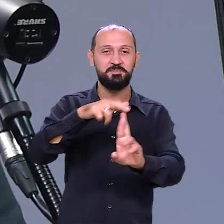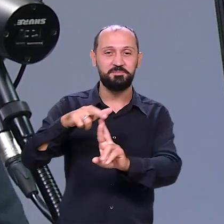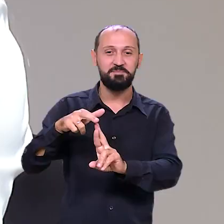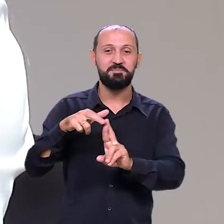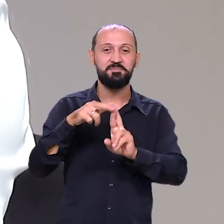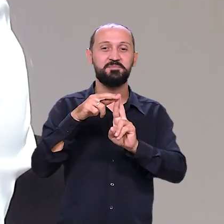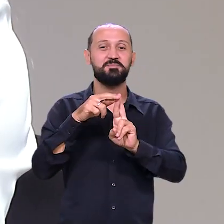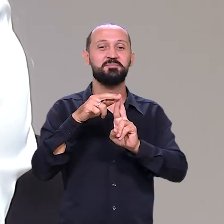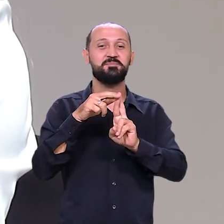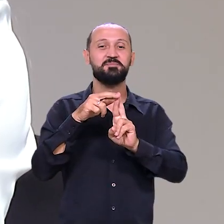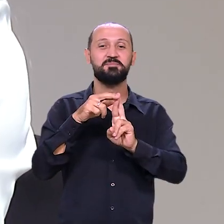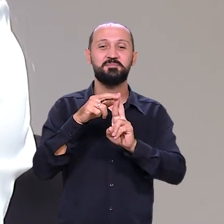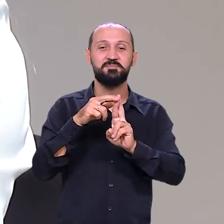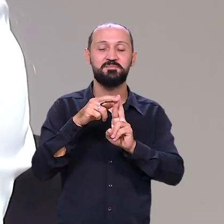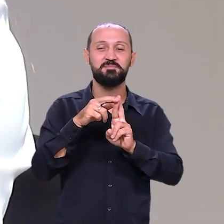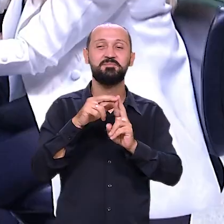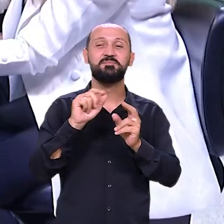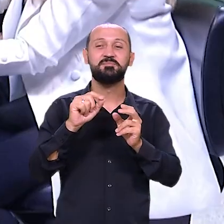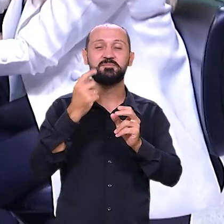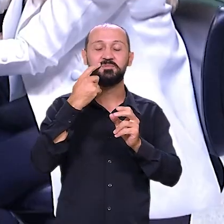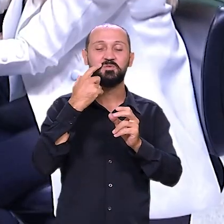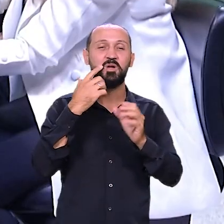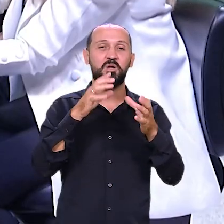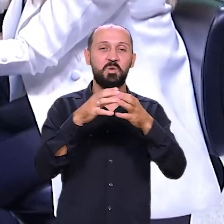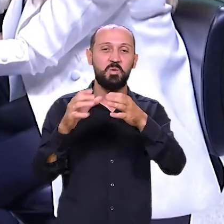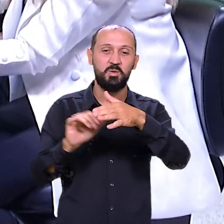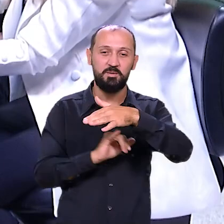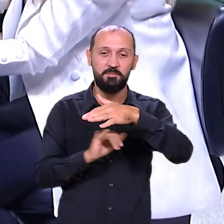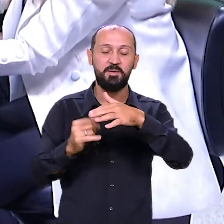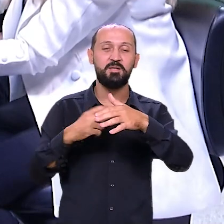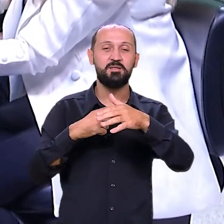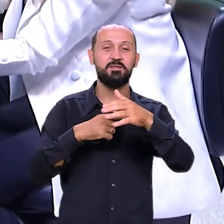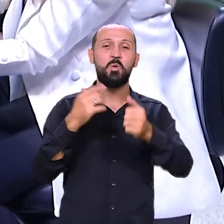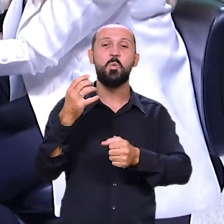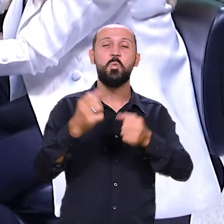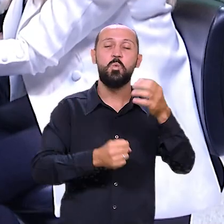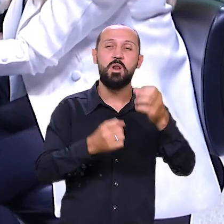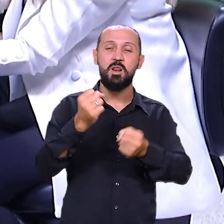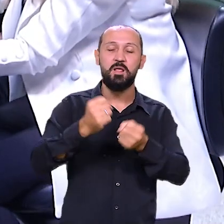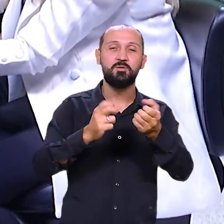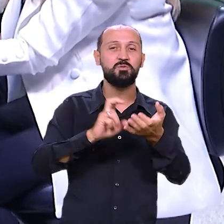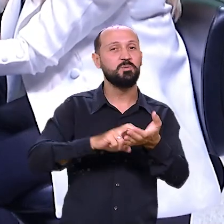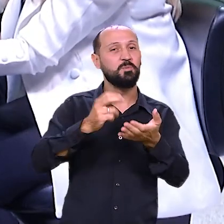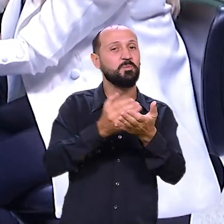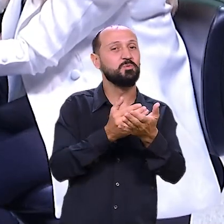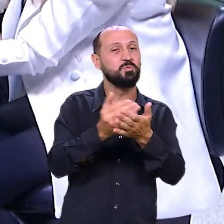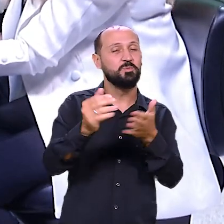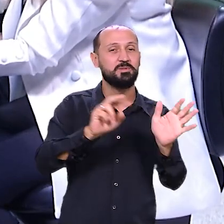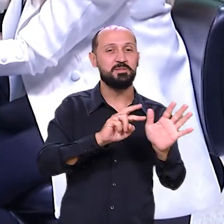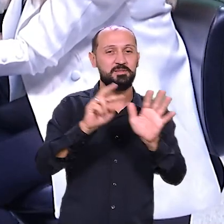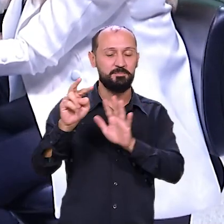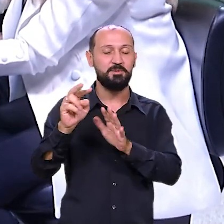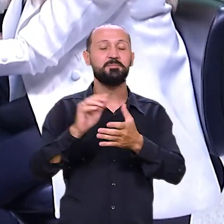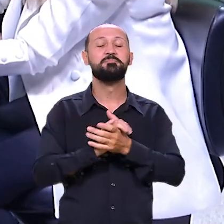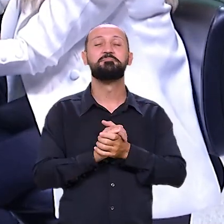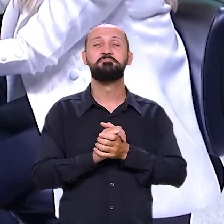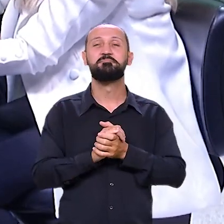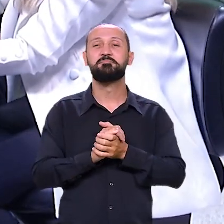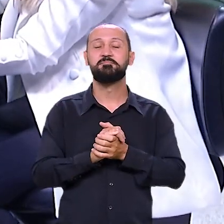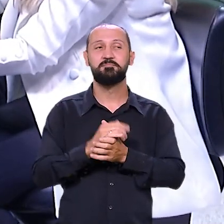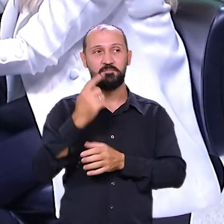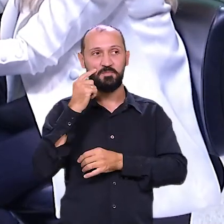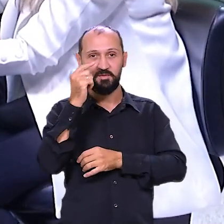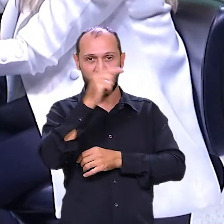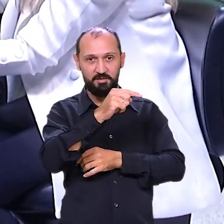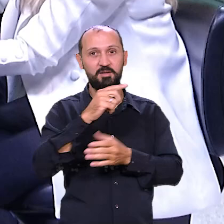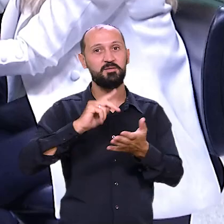representantes de várias entidades, para ter o leite da manhã, para dar o start na semana estadual. Silemes vai estar lá na